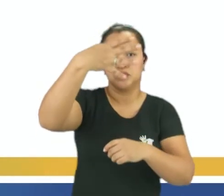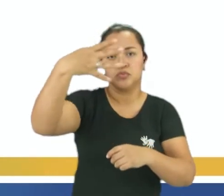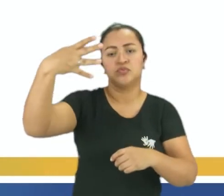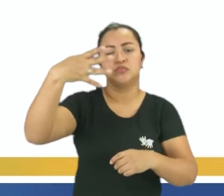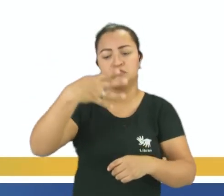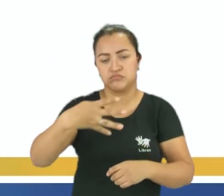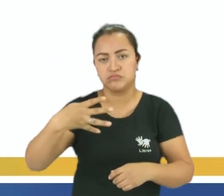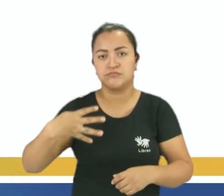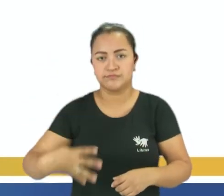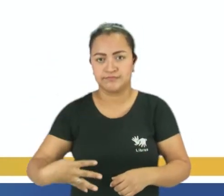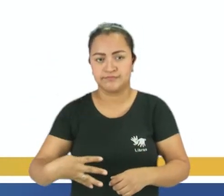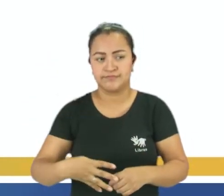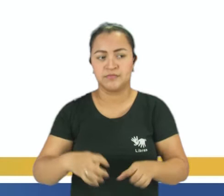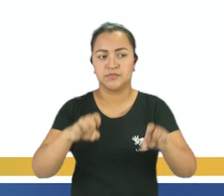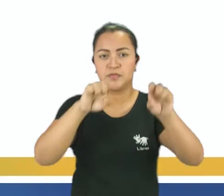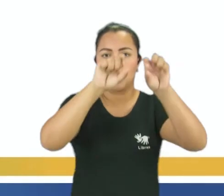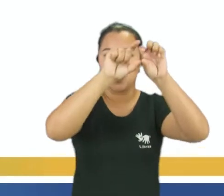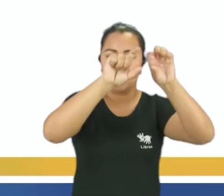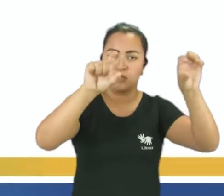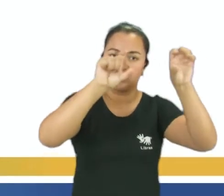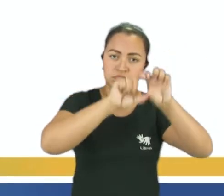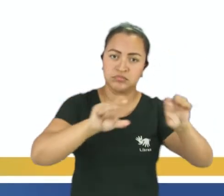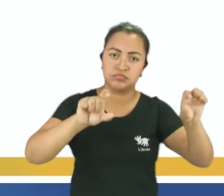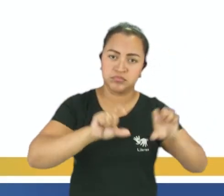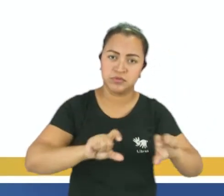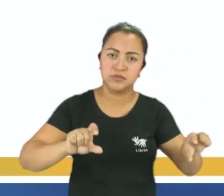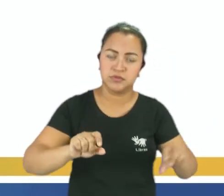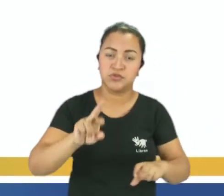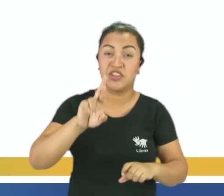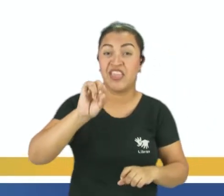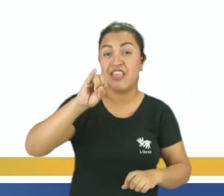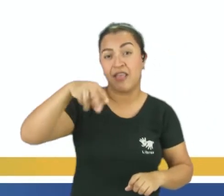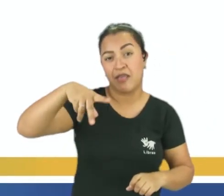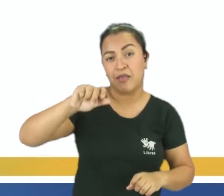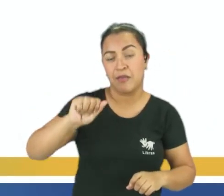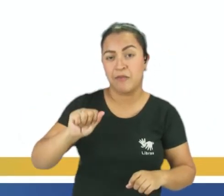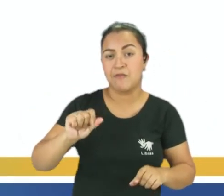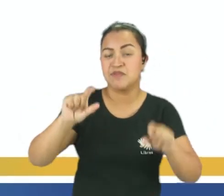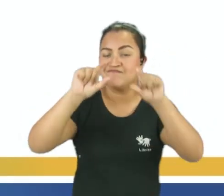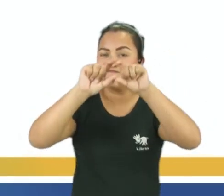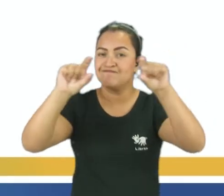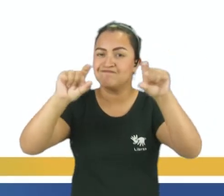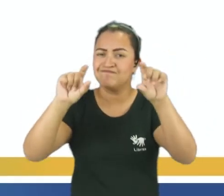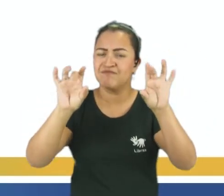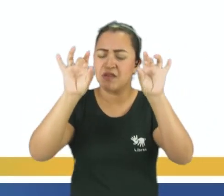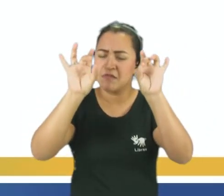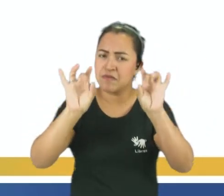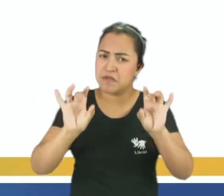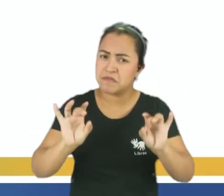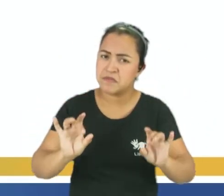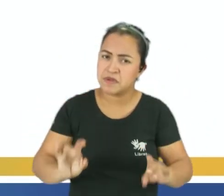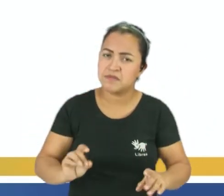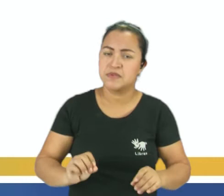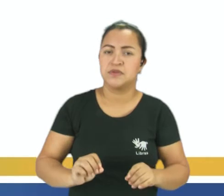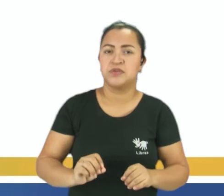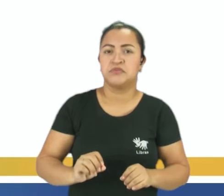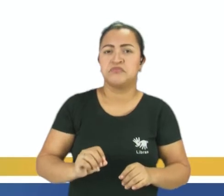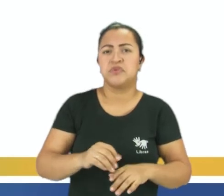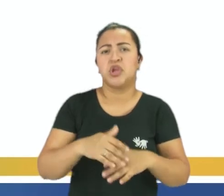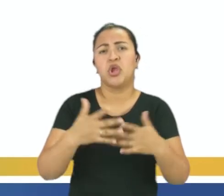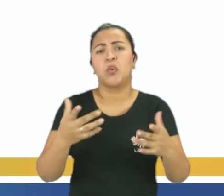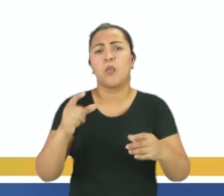estrofe, esquema rimático em cada estrofe, métrica dominante e tipo de rima